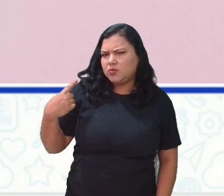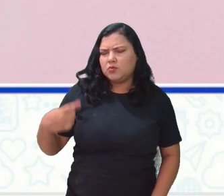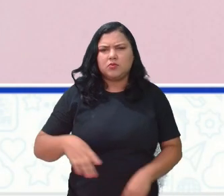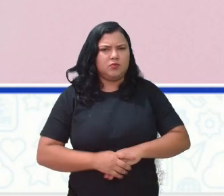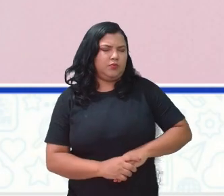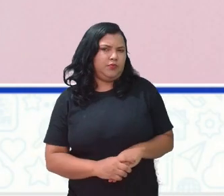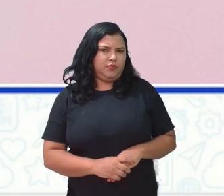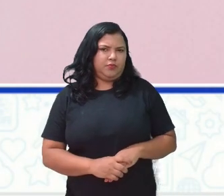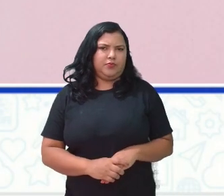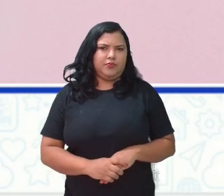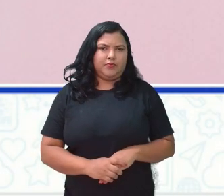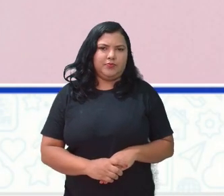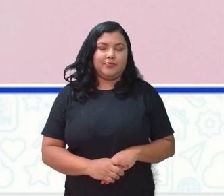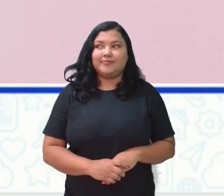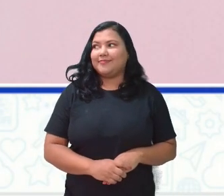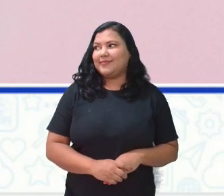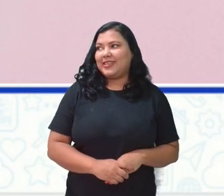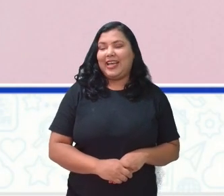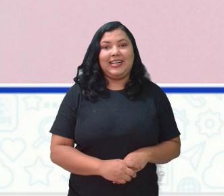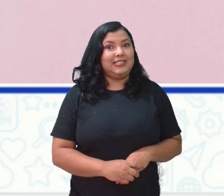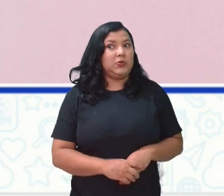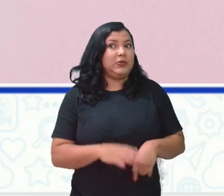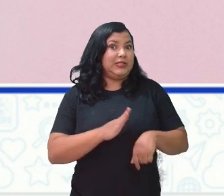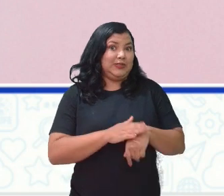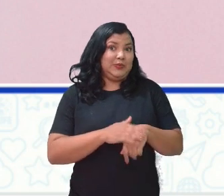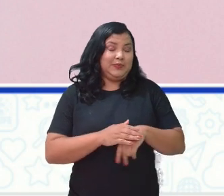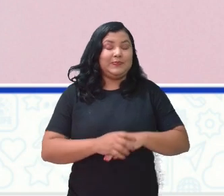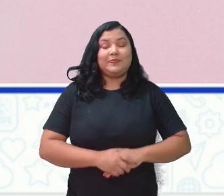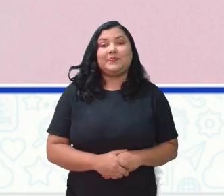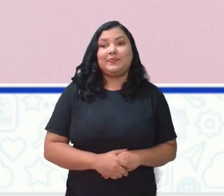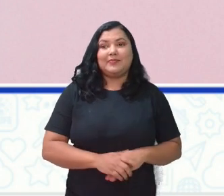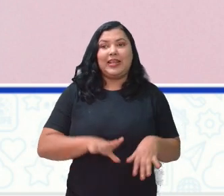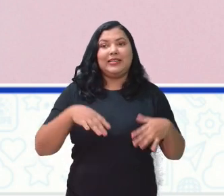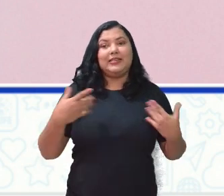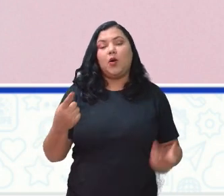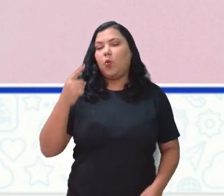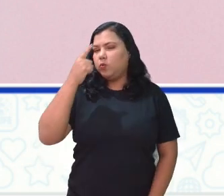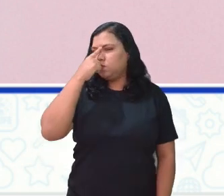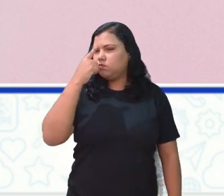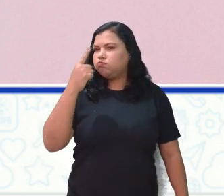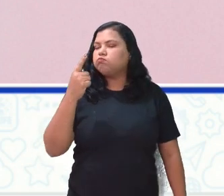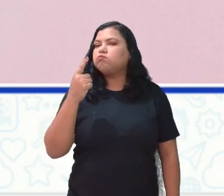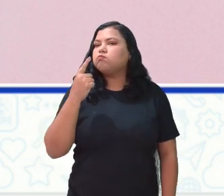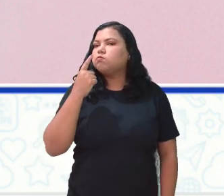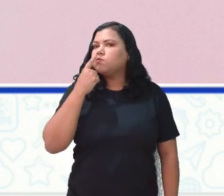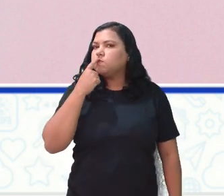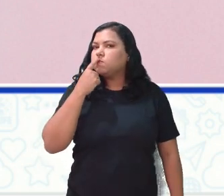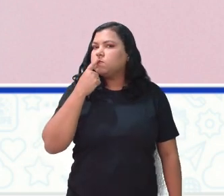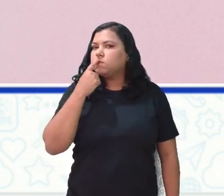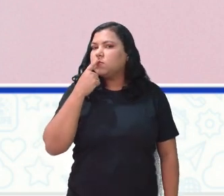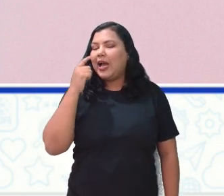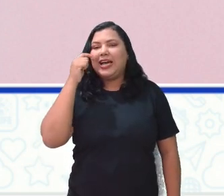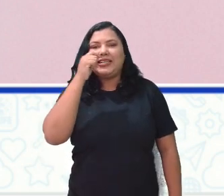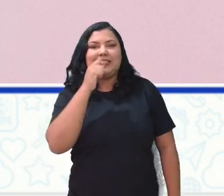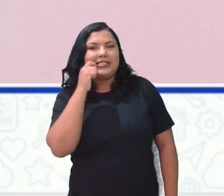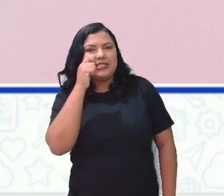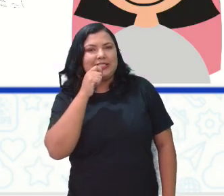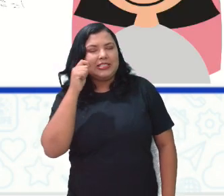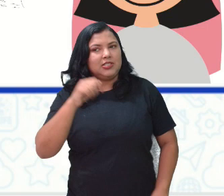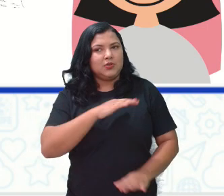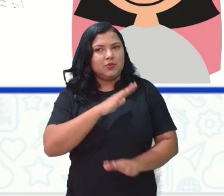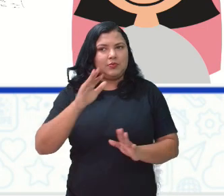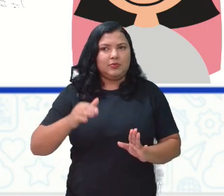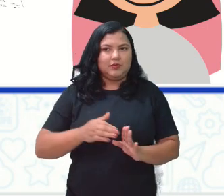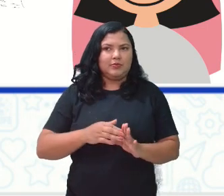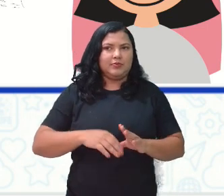enlouquecendo? Essa vai ser a nossa situação. O nariz e o dentista e tudo